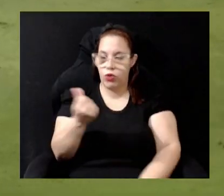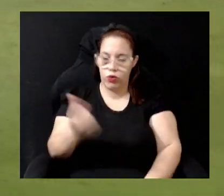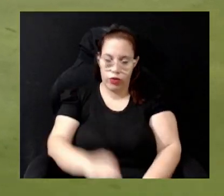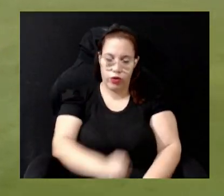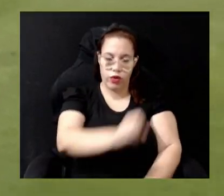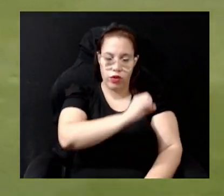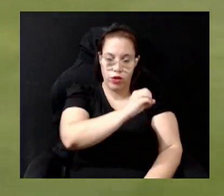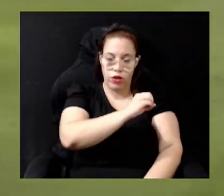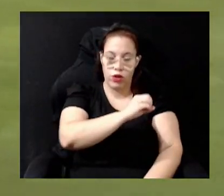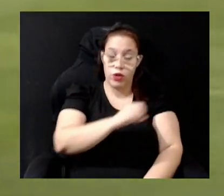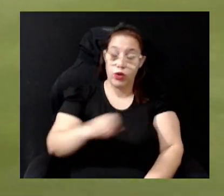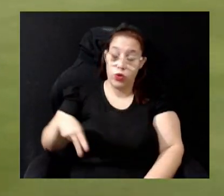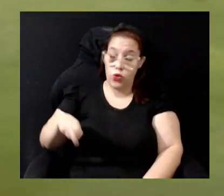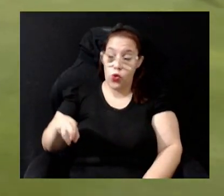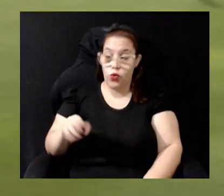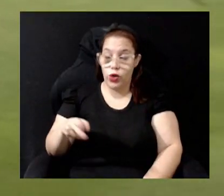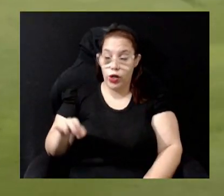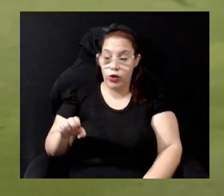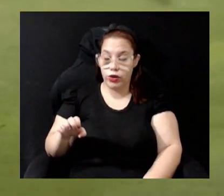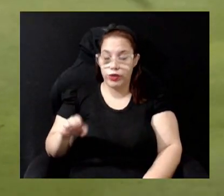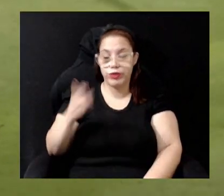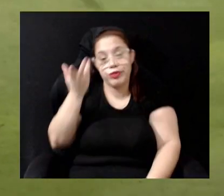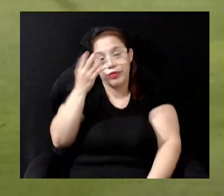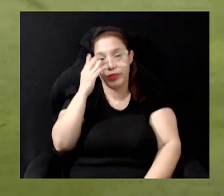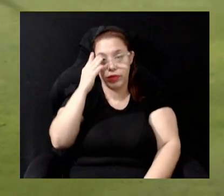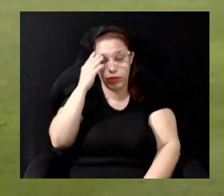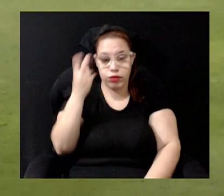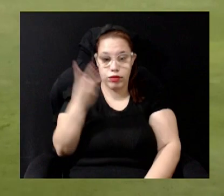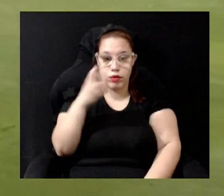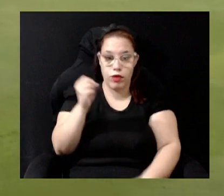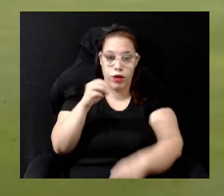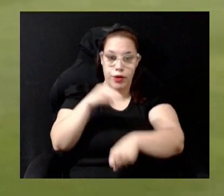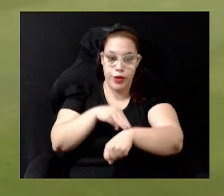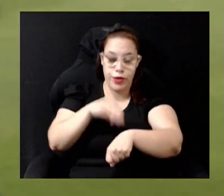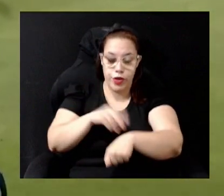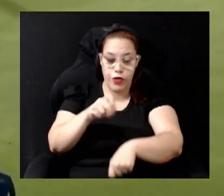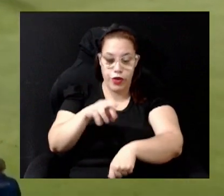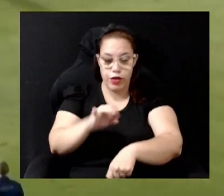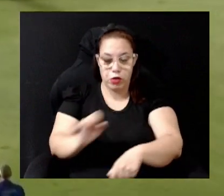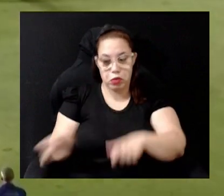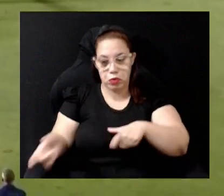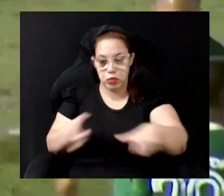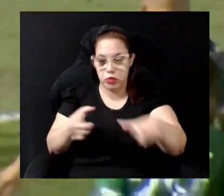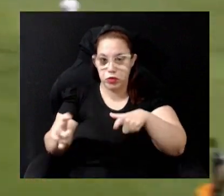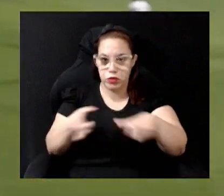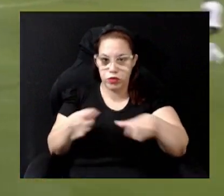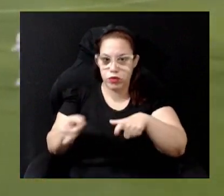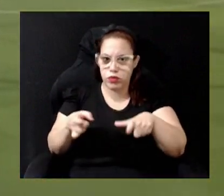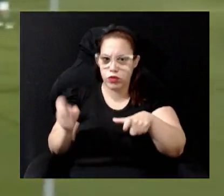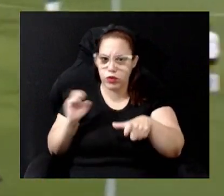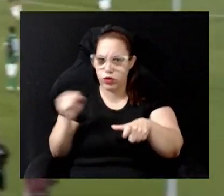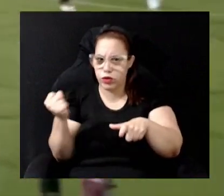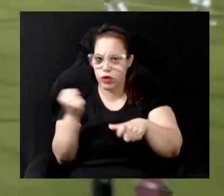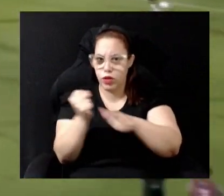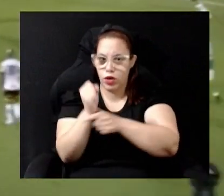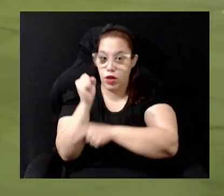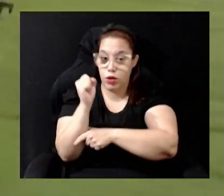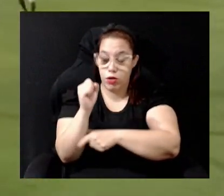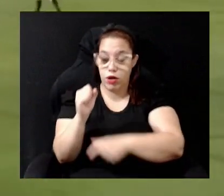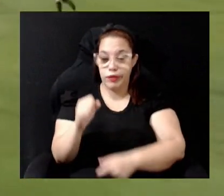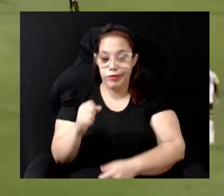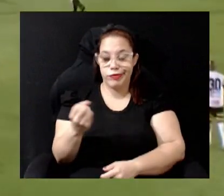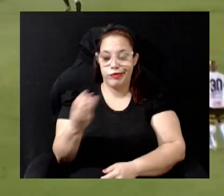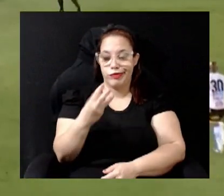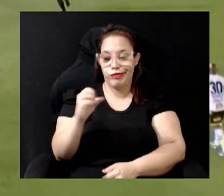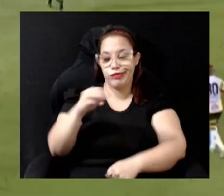Horizontino. Aos 28 minutos, Vagninho pegou o rebote, mas agora nos braços do goleiro. Aos 30 minutos,